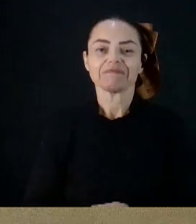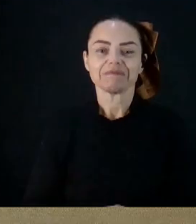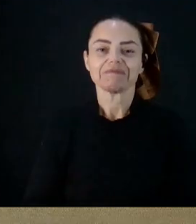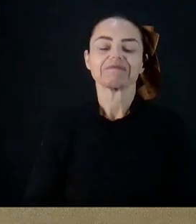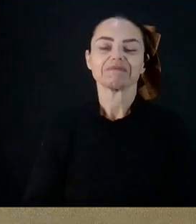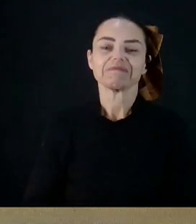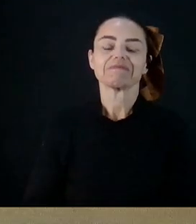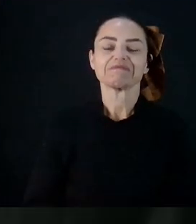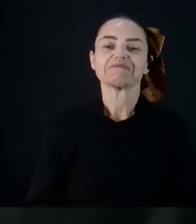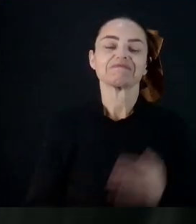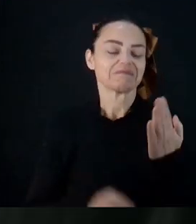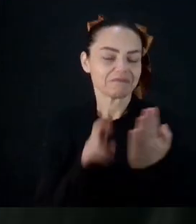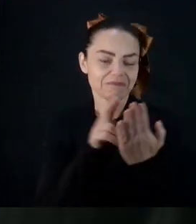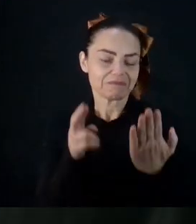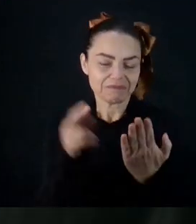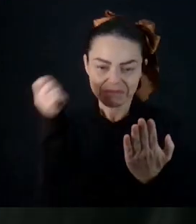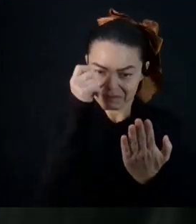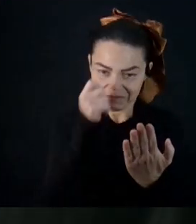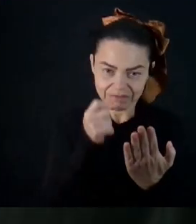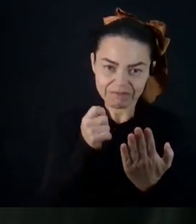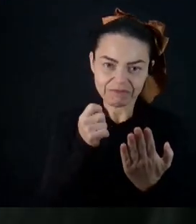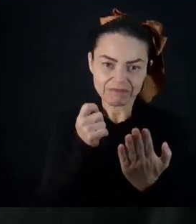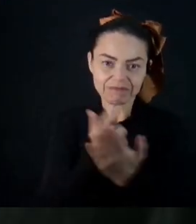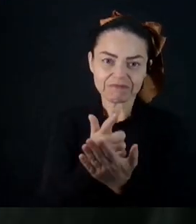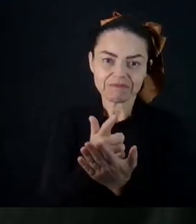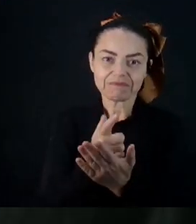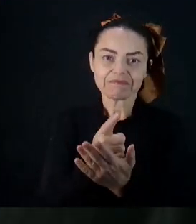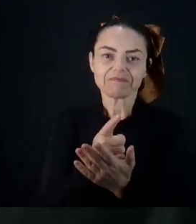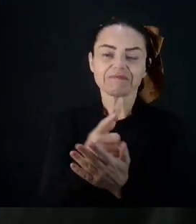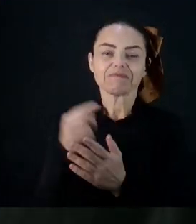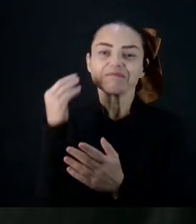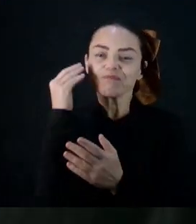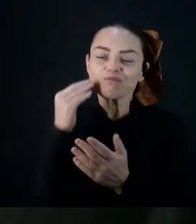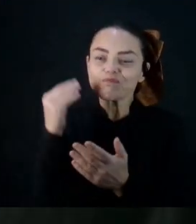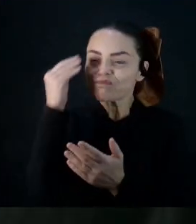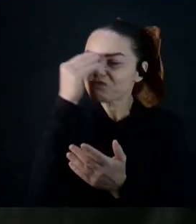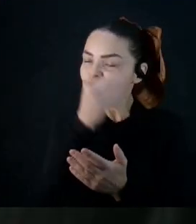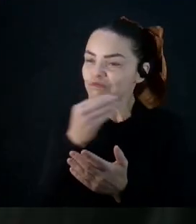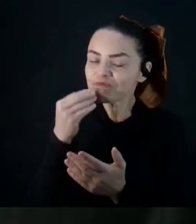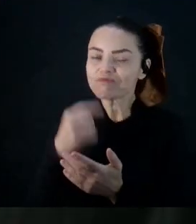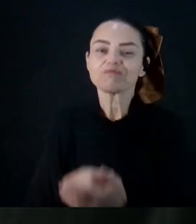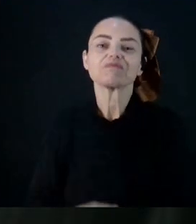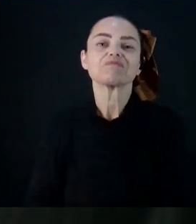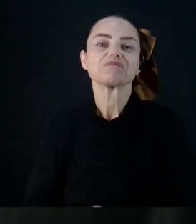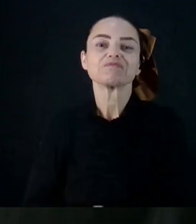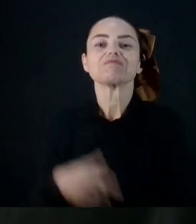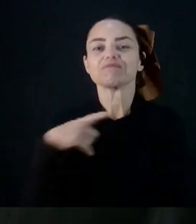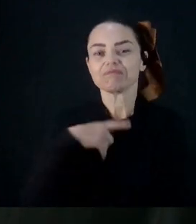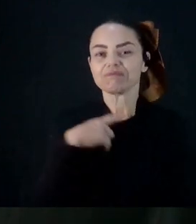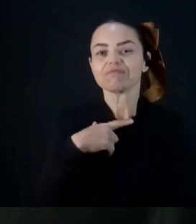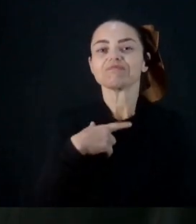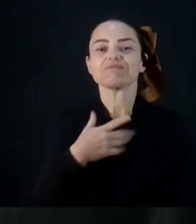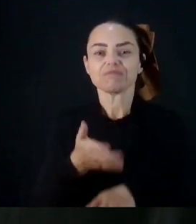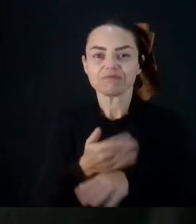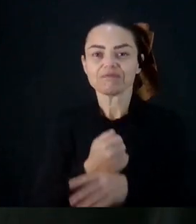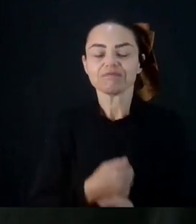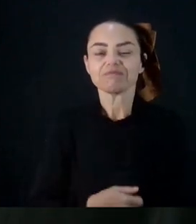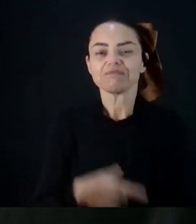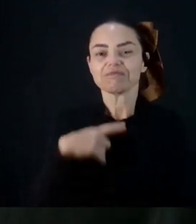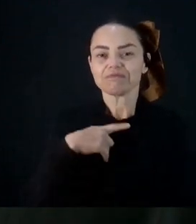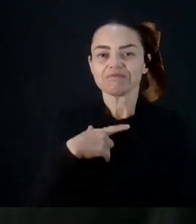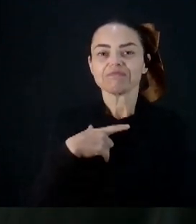na revista para fazer e para comprar maquiagem, né? Eu me lembro que tinha as revistinhas que ainda tem, né? Mas antes, para você ter acesso a